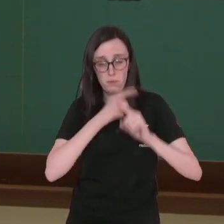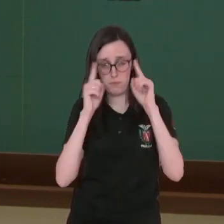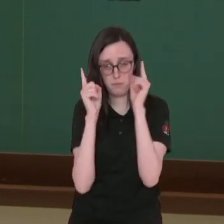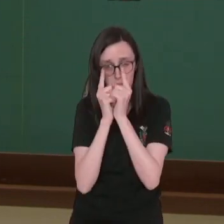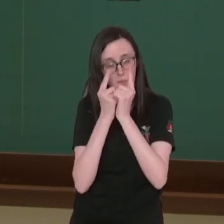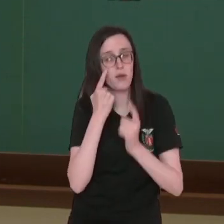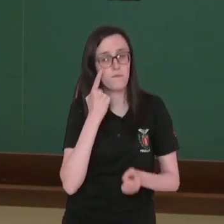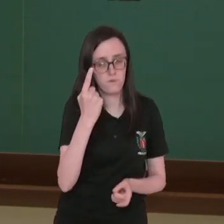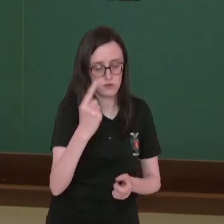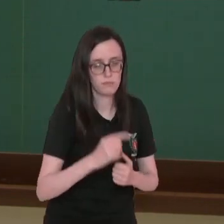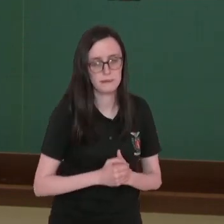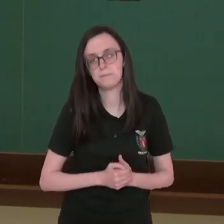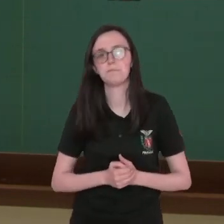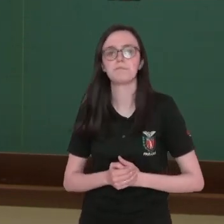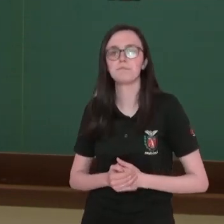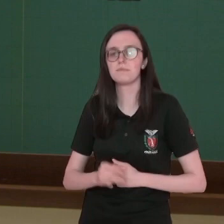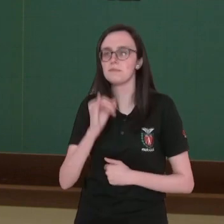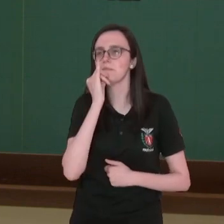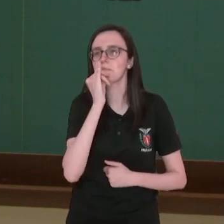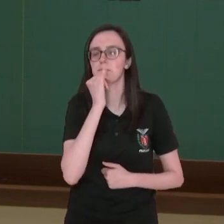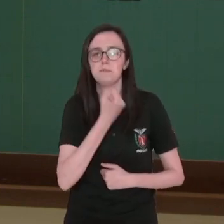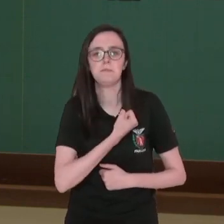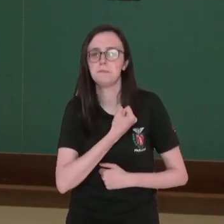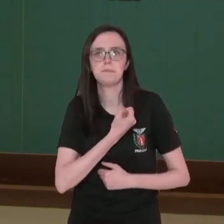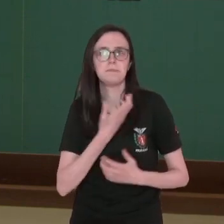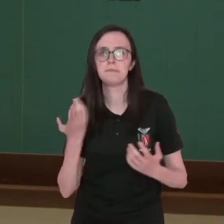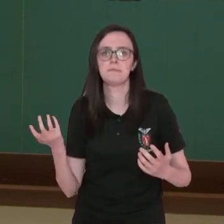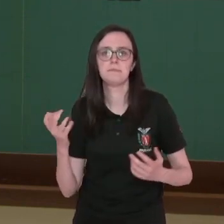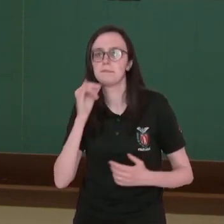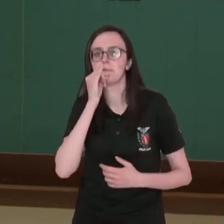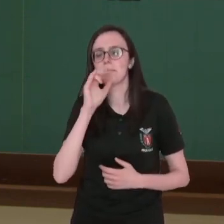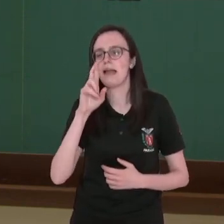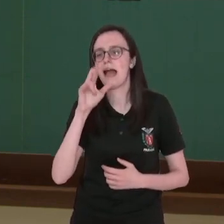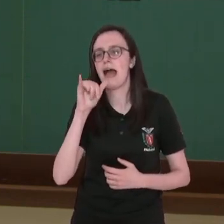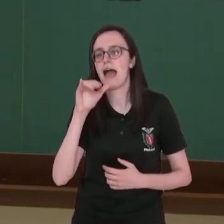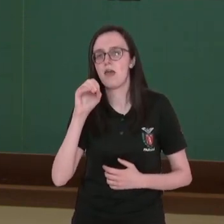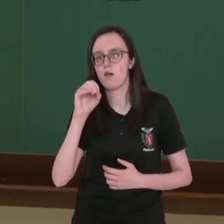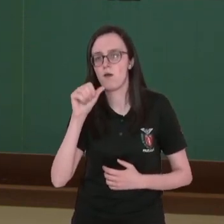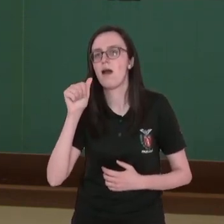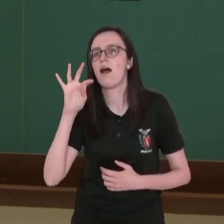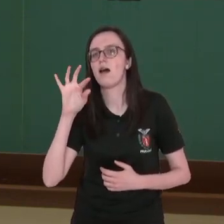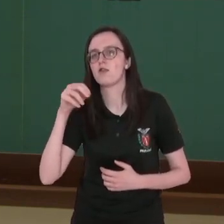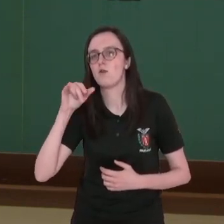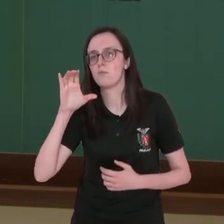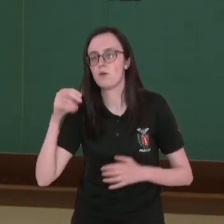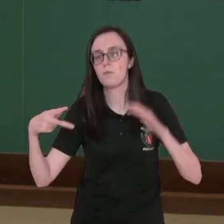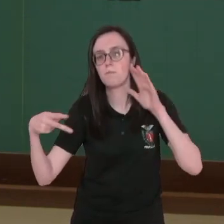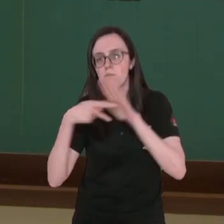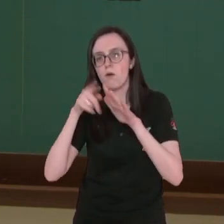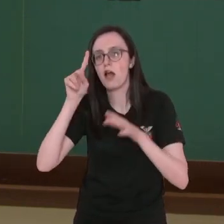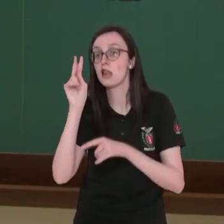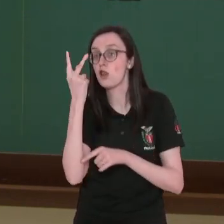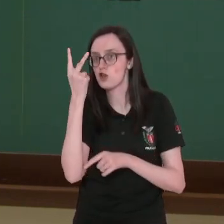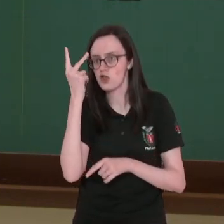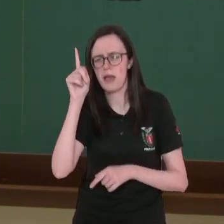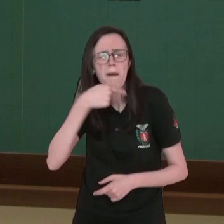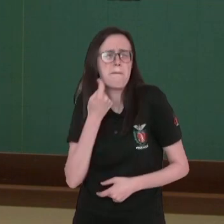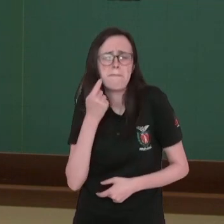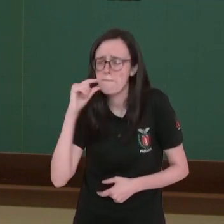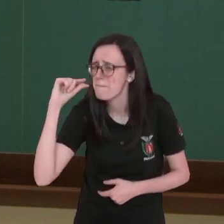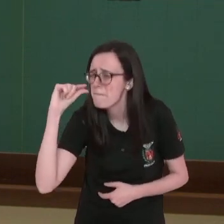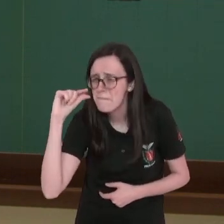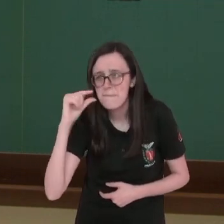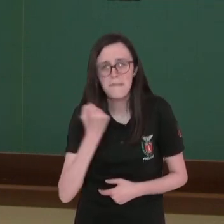veja, você pega lá um número muito pequeno, o raio atômico do átomo de hidrogênio. É um número muito pequeno. E ele